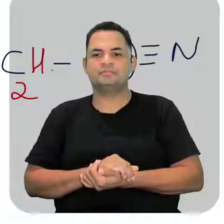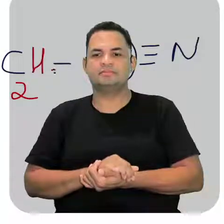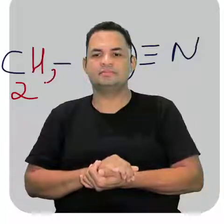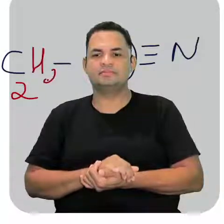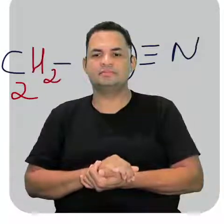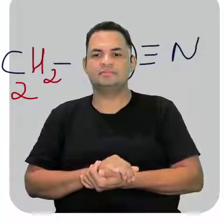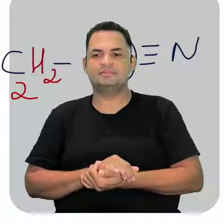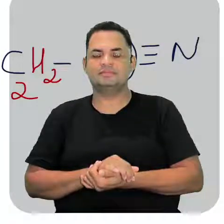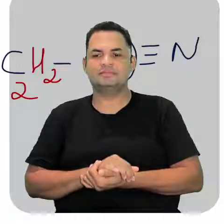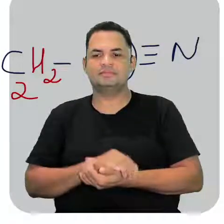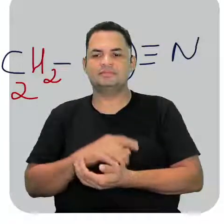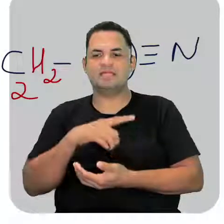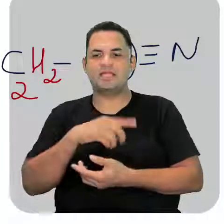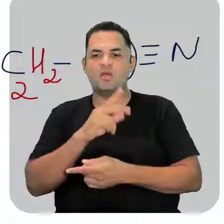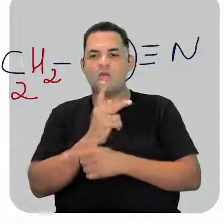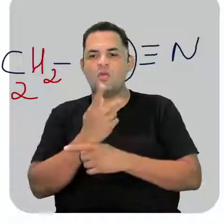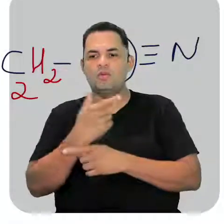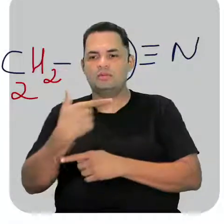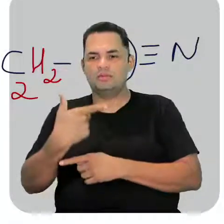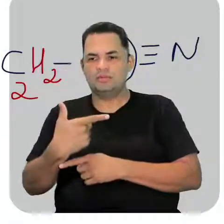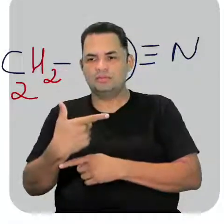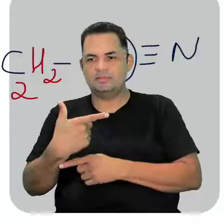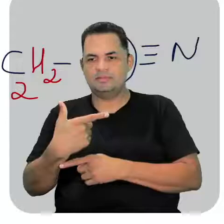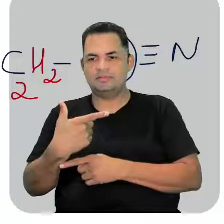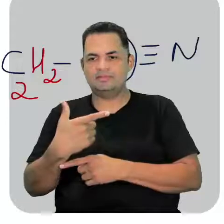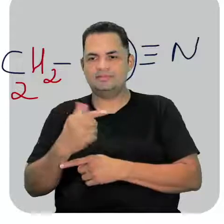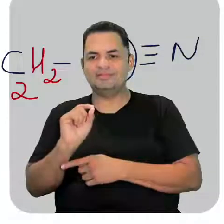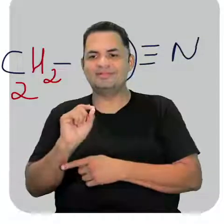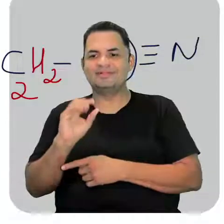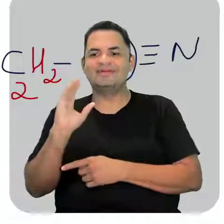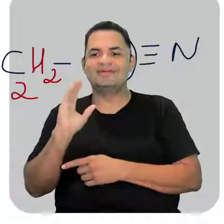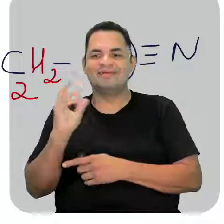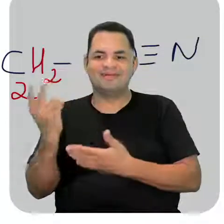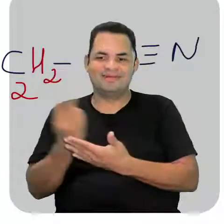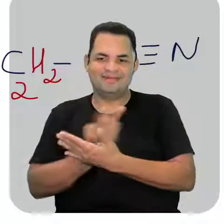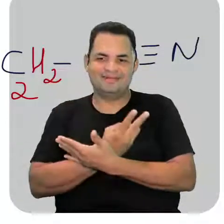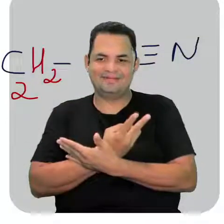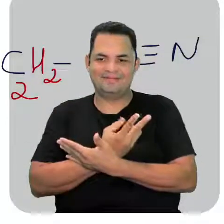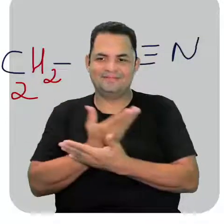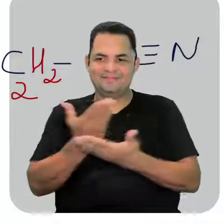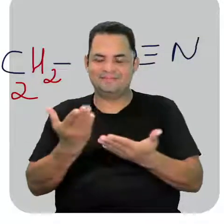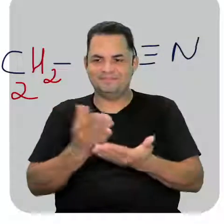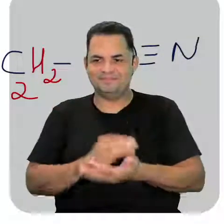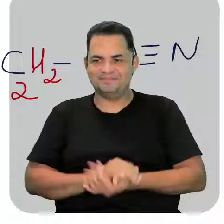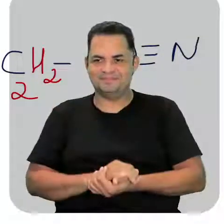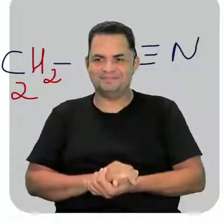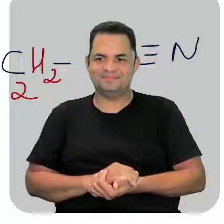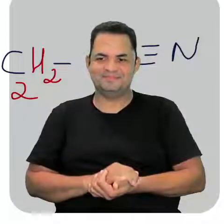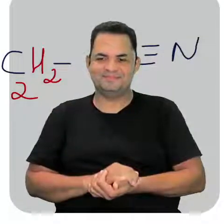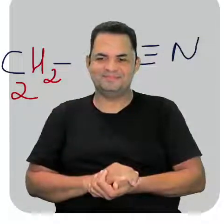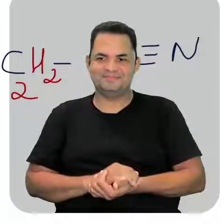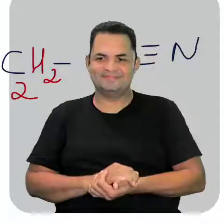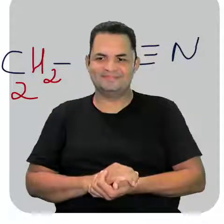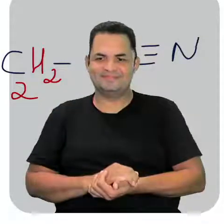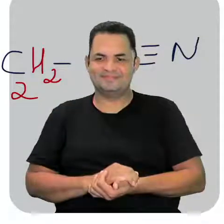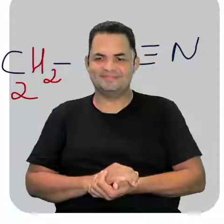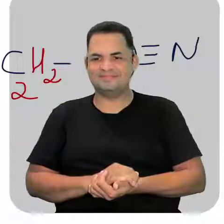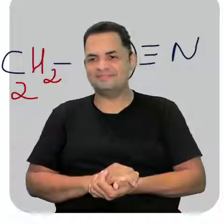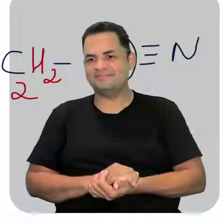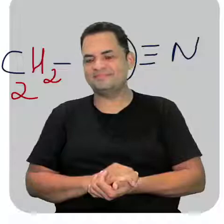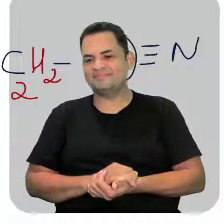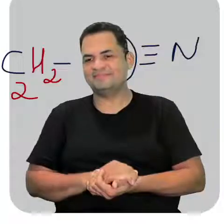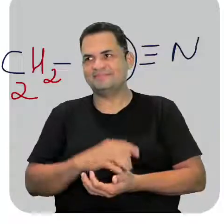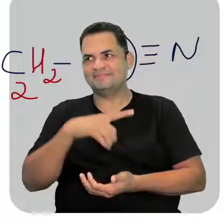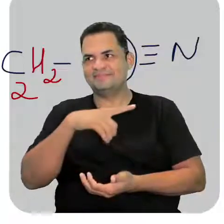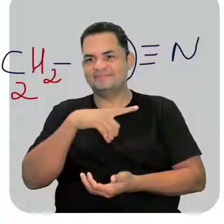ele os 2 hidrogênios, o que vai acontecer? Eu vou ter que colocar aqui, ó, uma